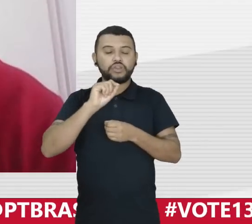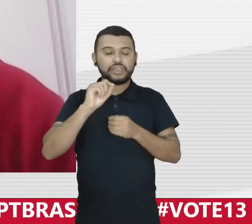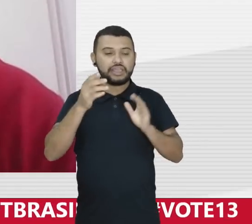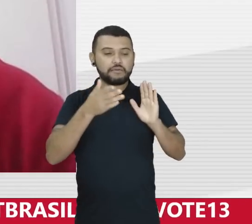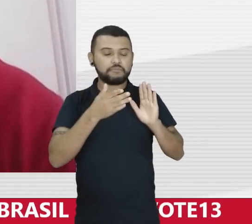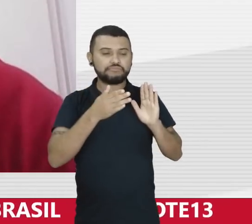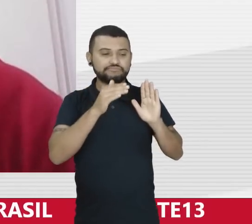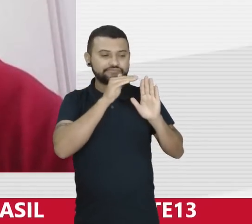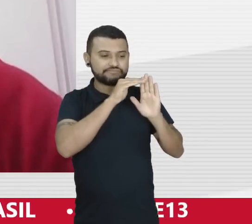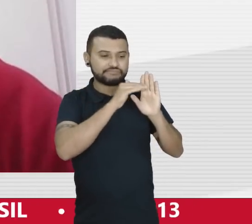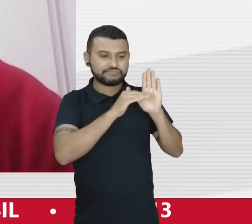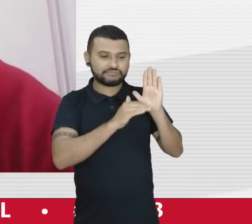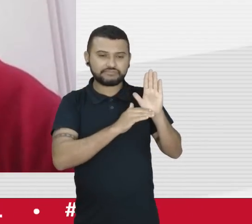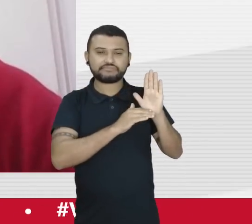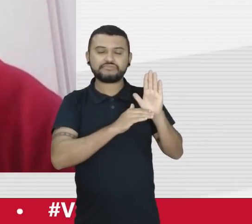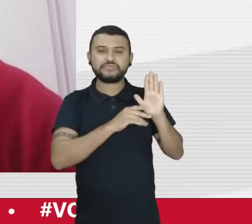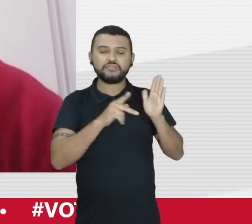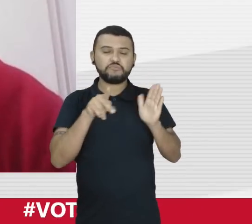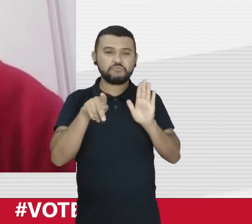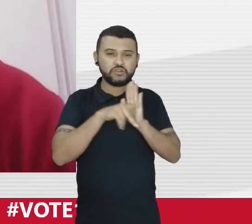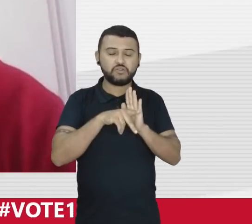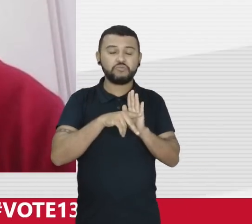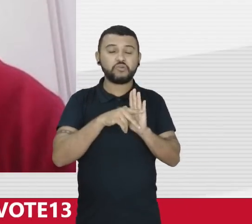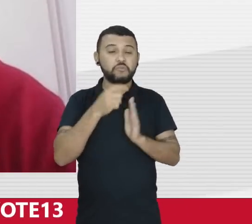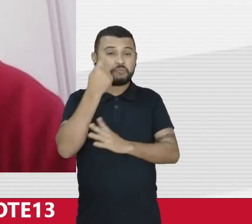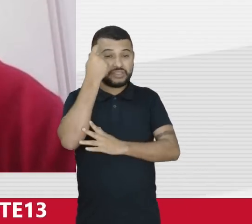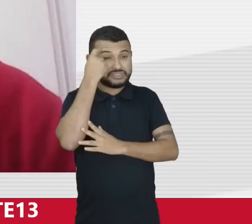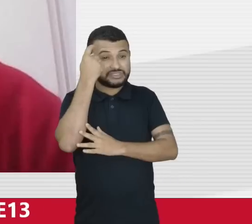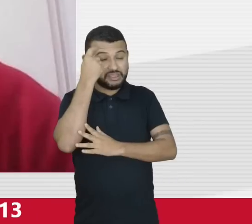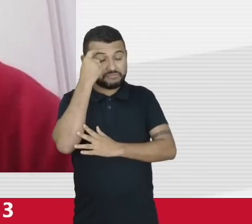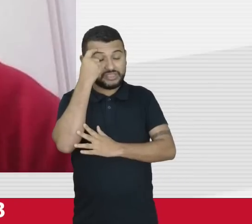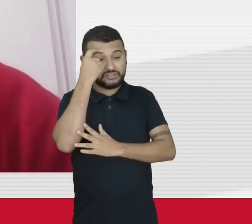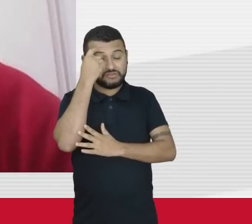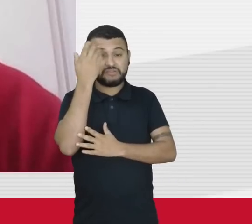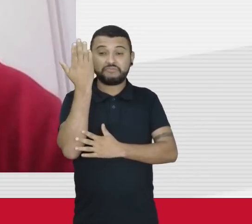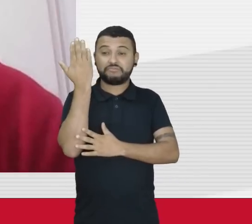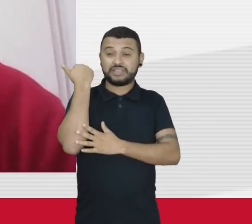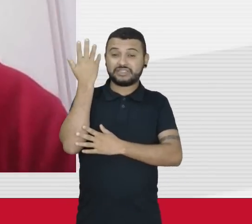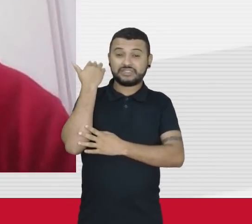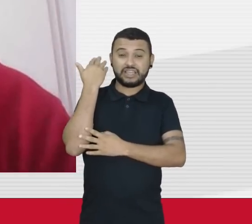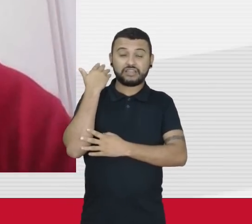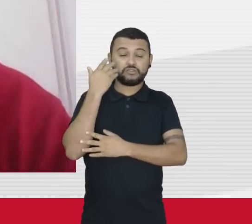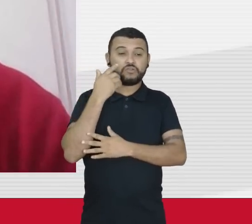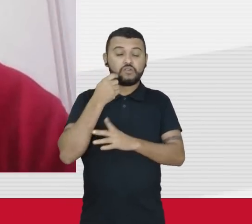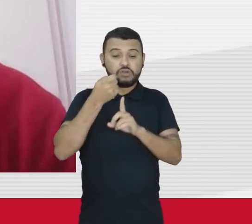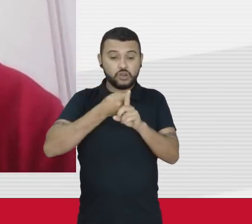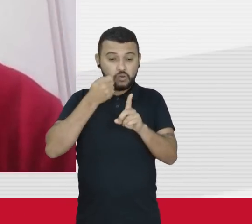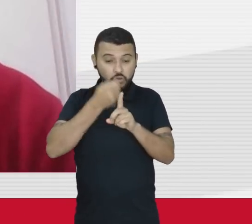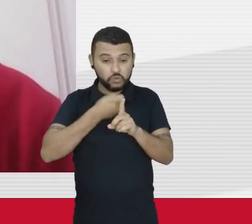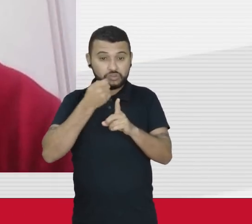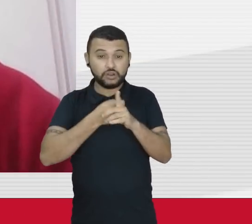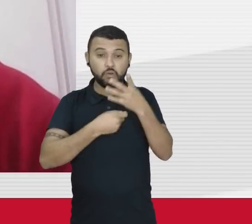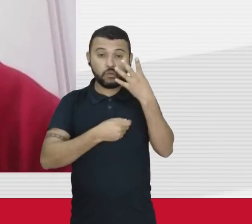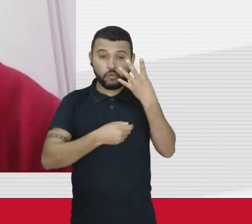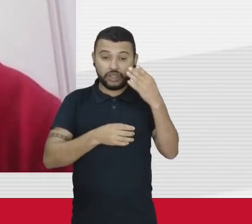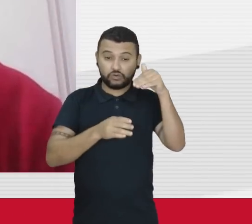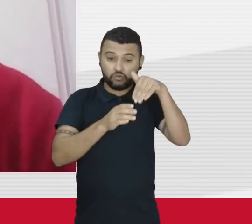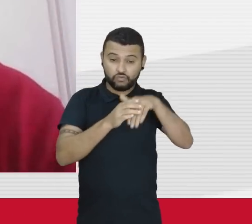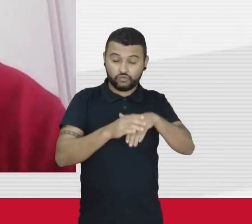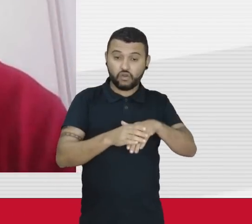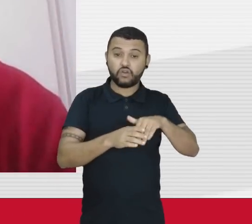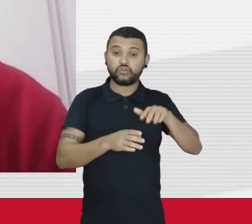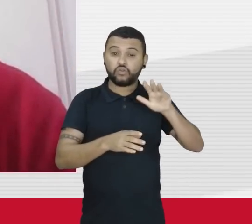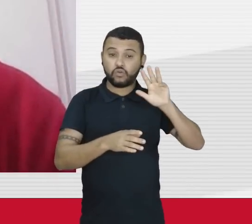agenda neoliberal no país que tinha sido derrotada em 4 eleições diretas pelo voto